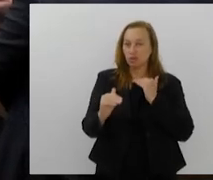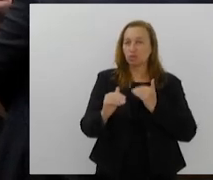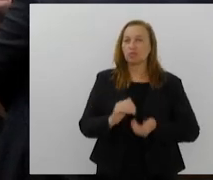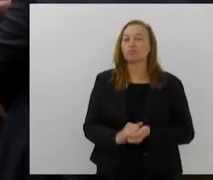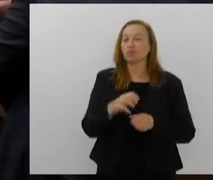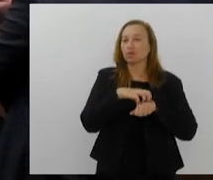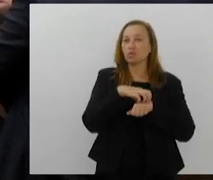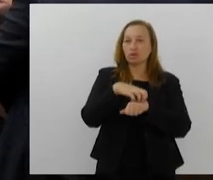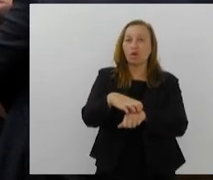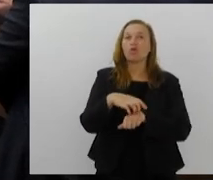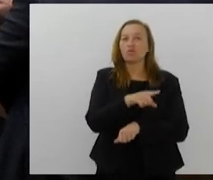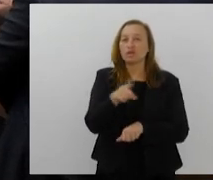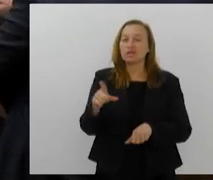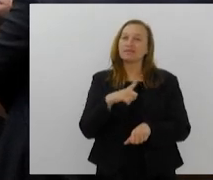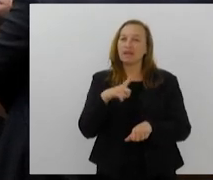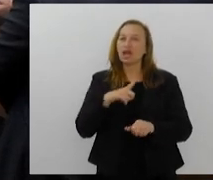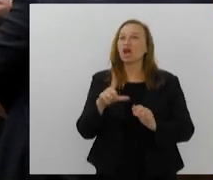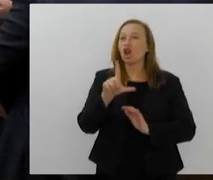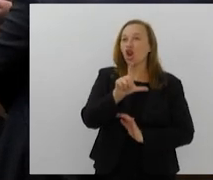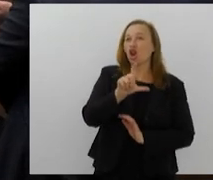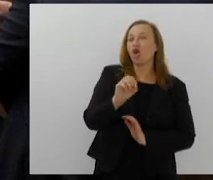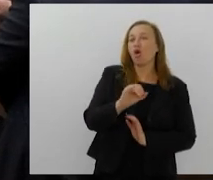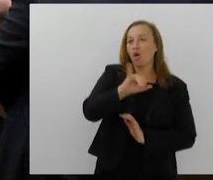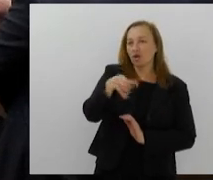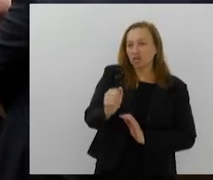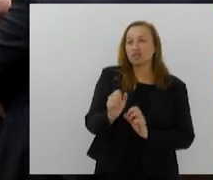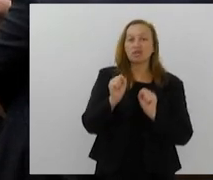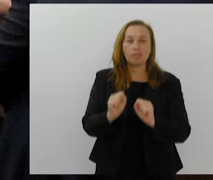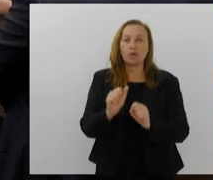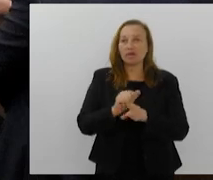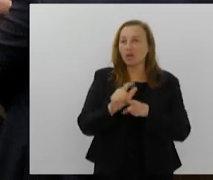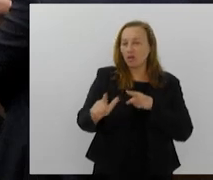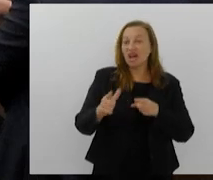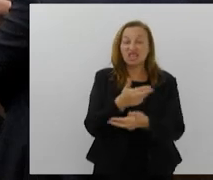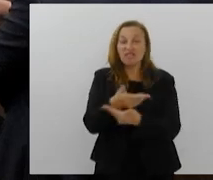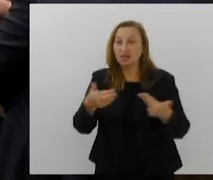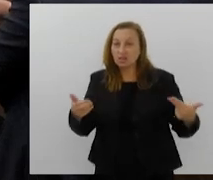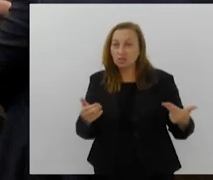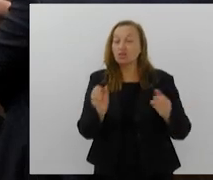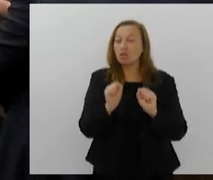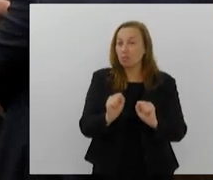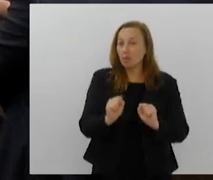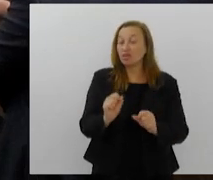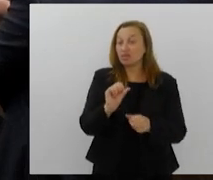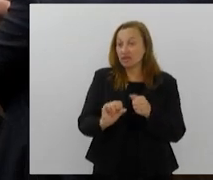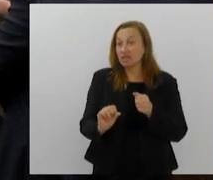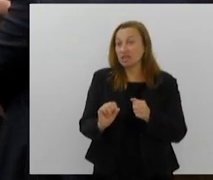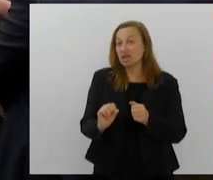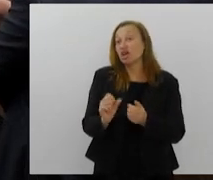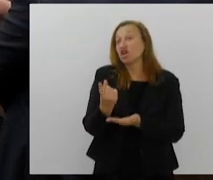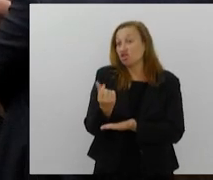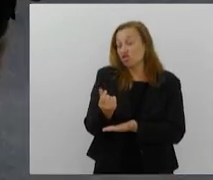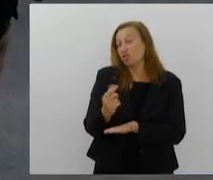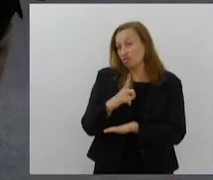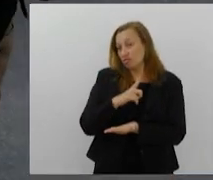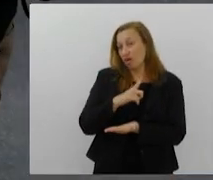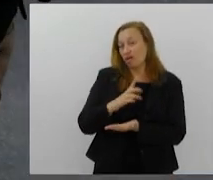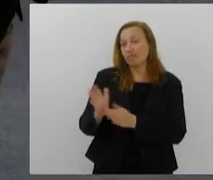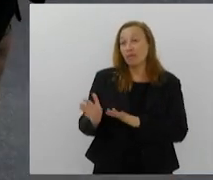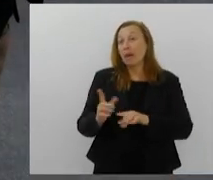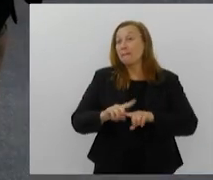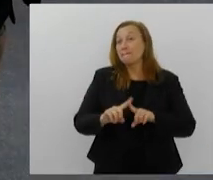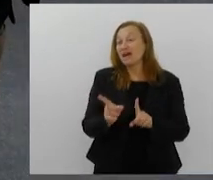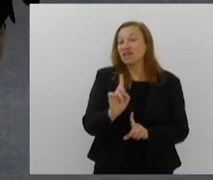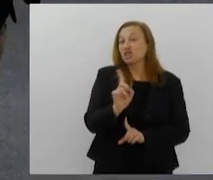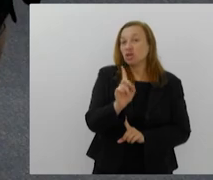transporte, você tem lojas que você pode alugar, tem outdoor, tem um monte de coisa que você pode fazer, isso rende dinheiro. Mas isso não